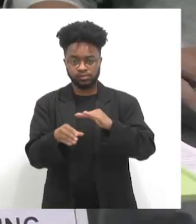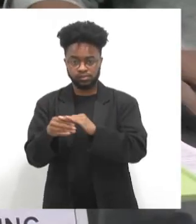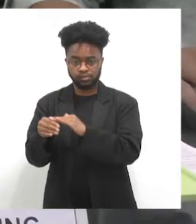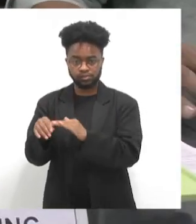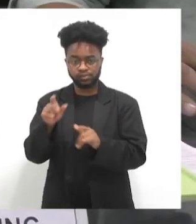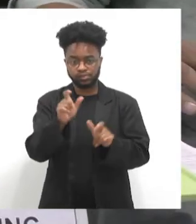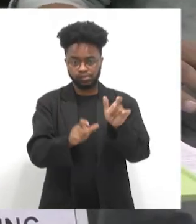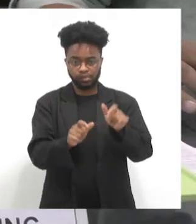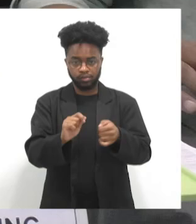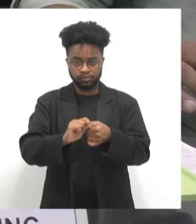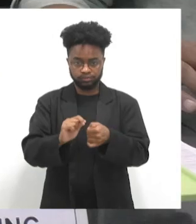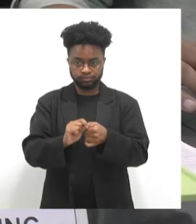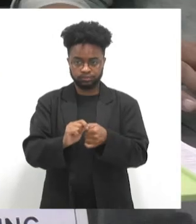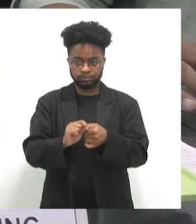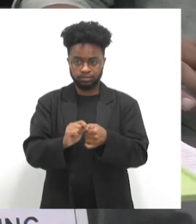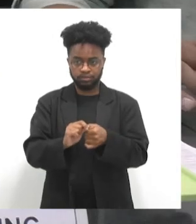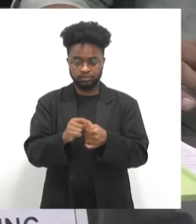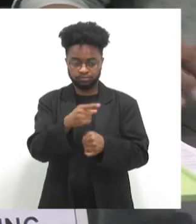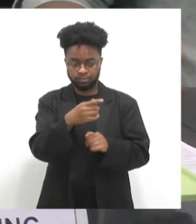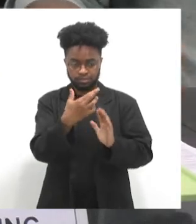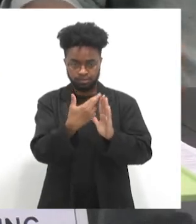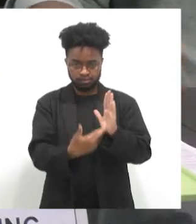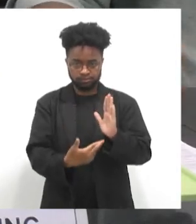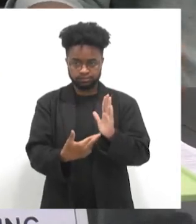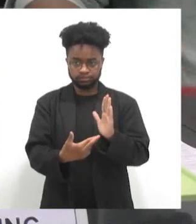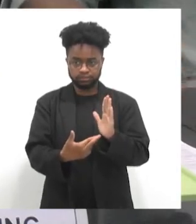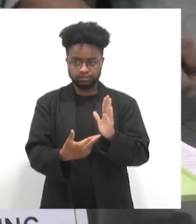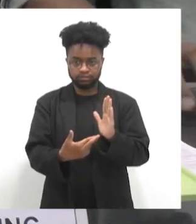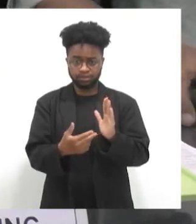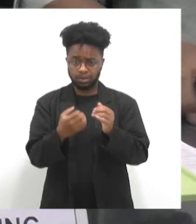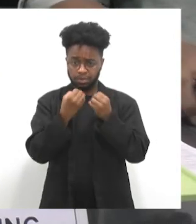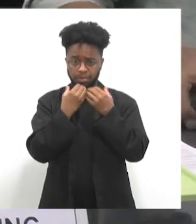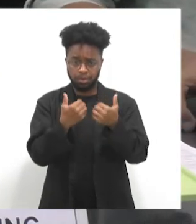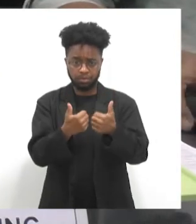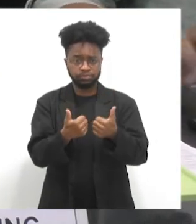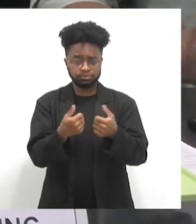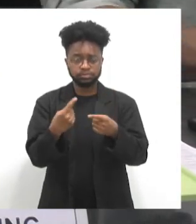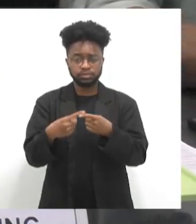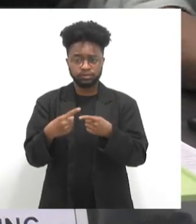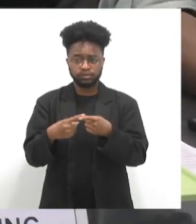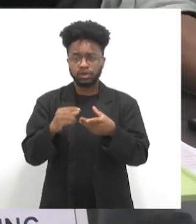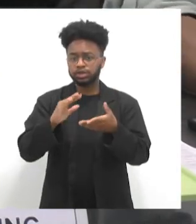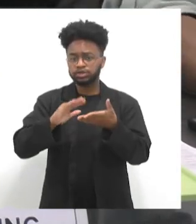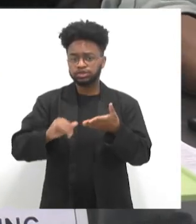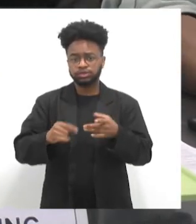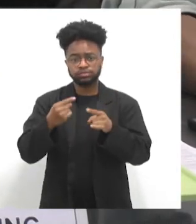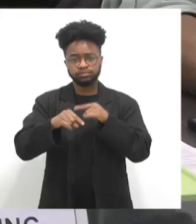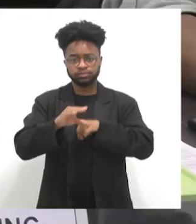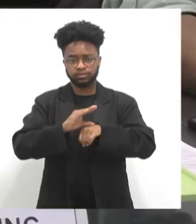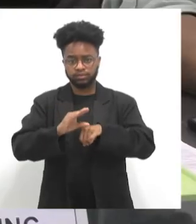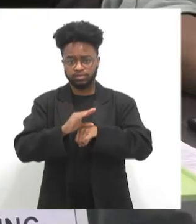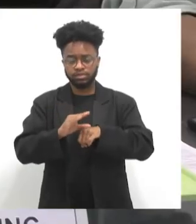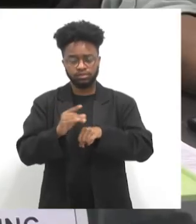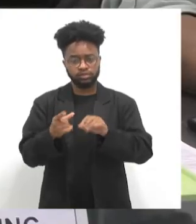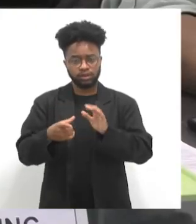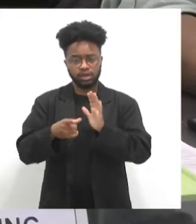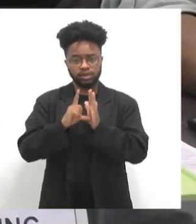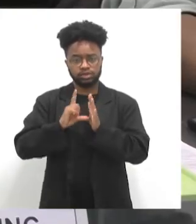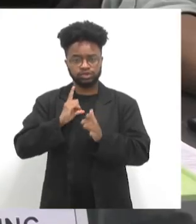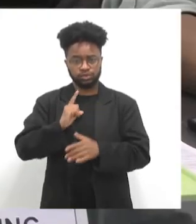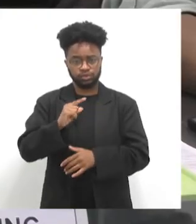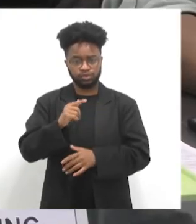feitas pelo relator são muito boas, porque tiram as inconstitucionalidades que o projeto tinha,